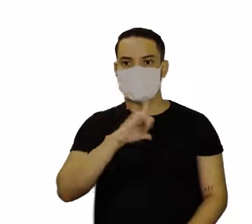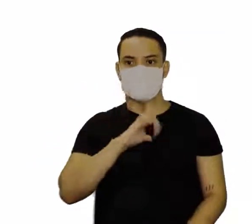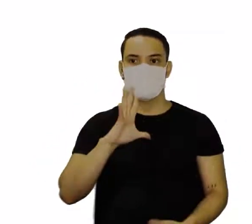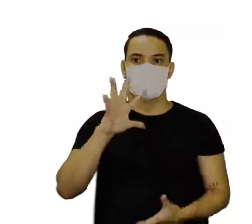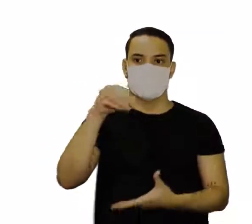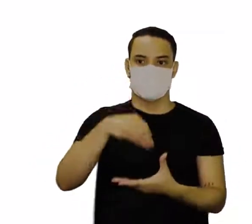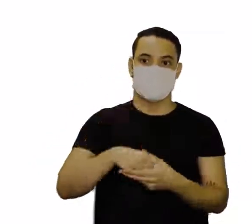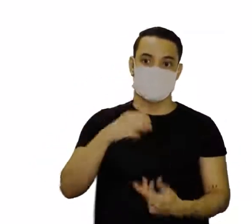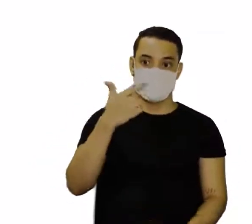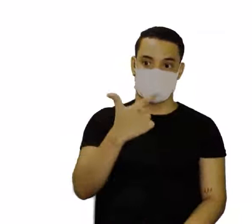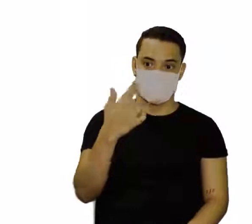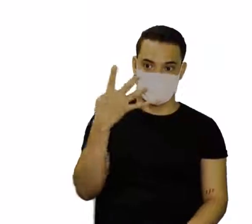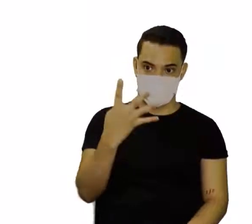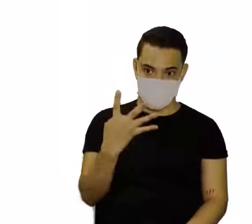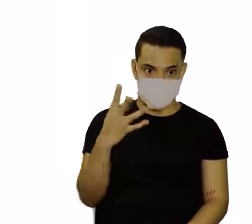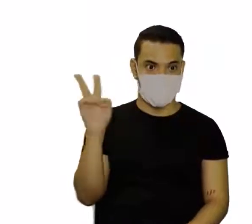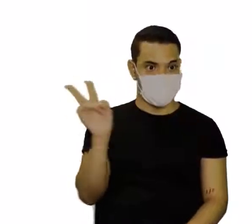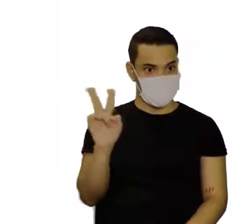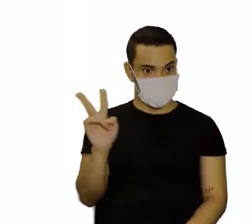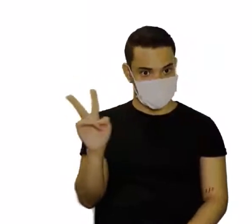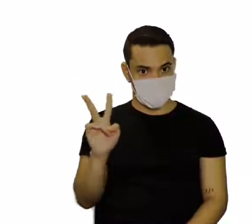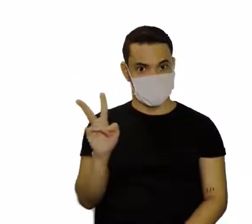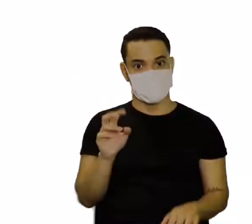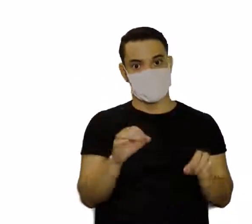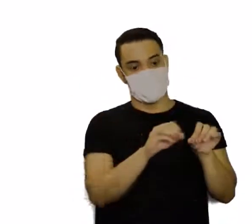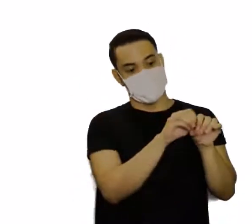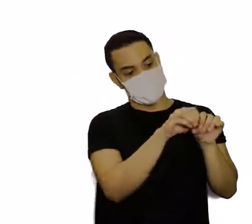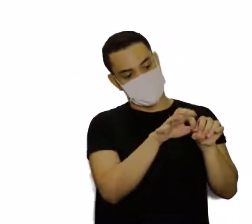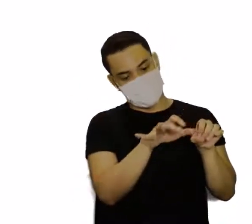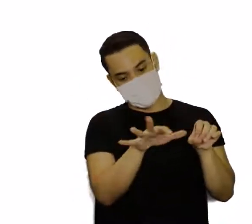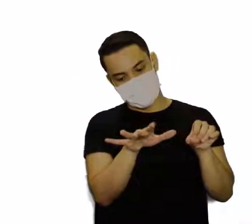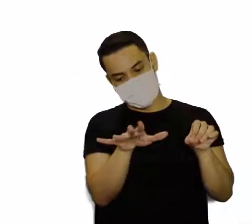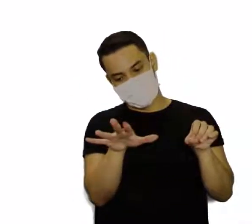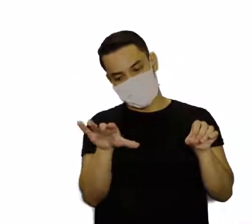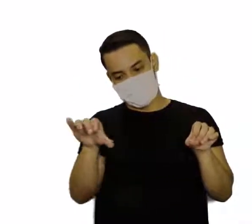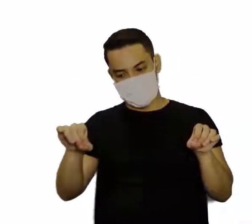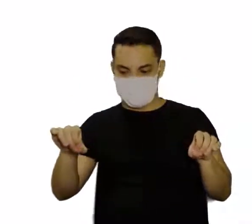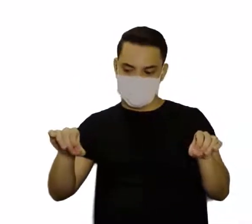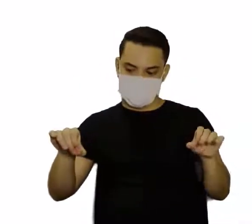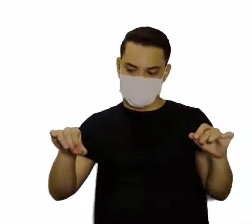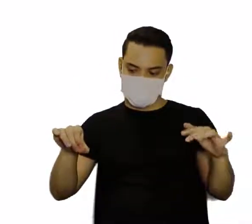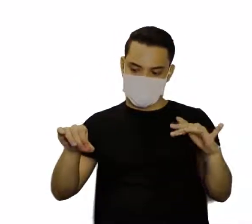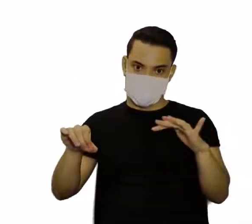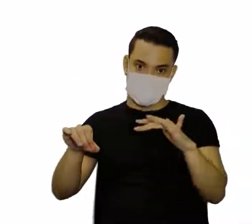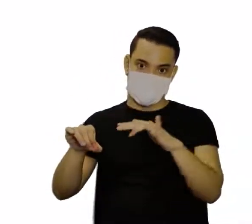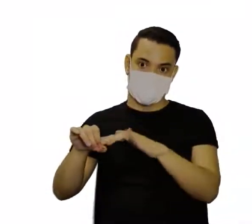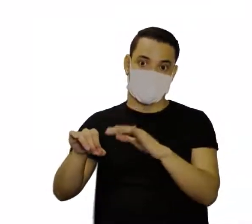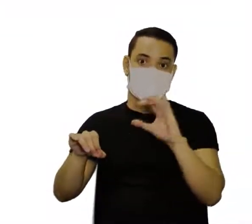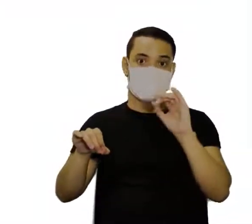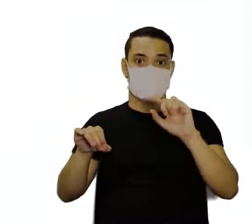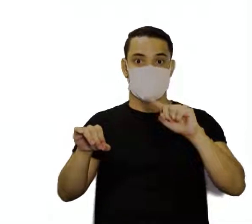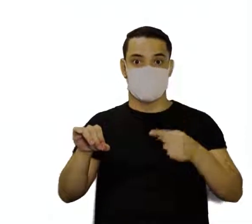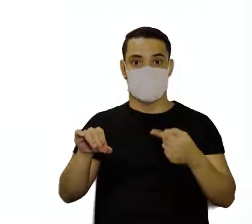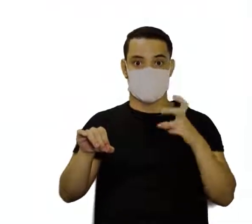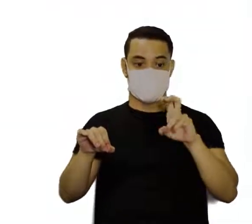de 24 volts, é percorrida por uma corrente elétrica de intensidade 0,5.